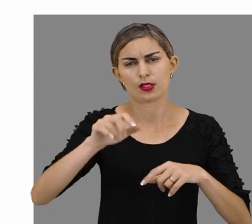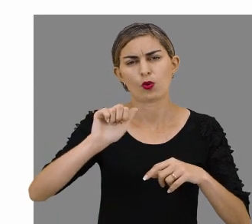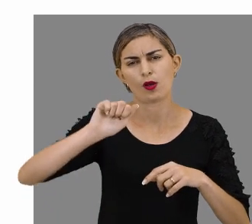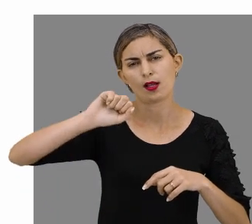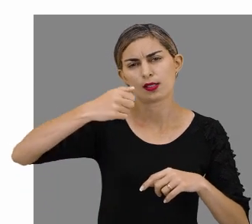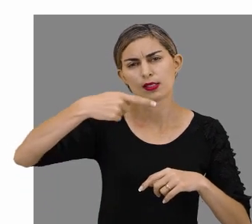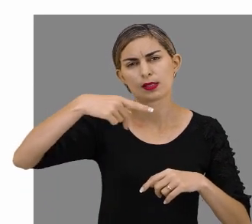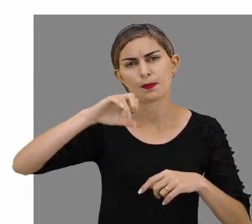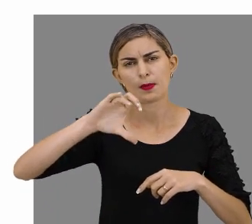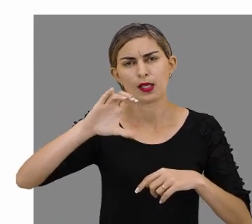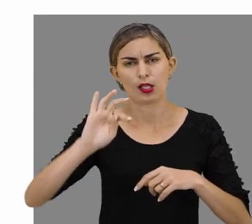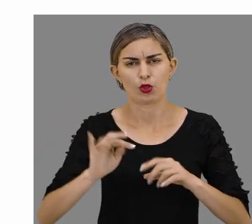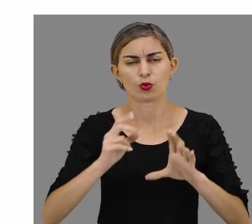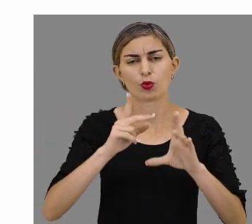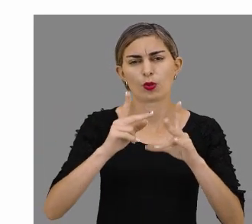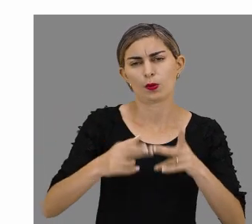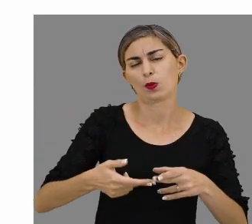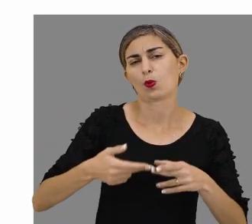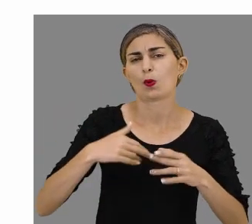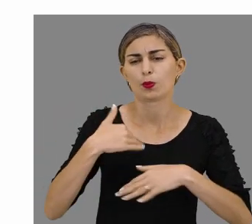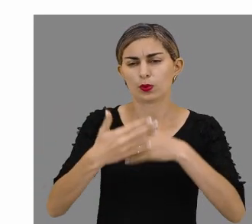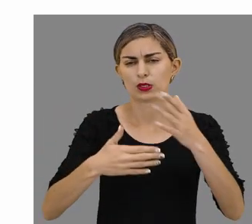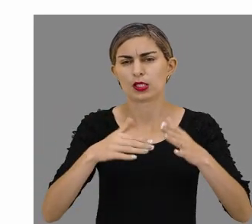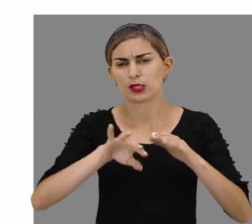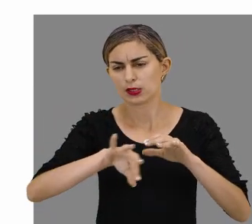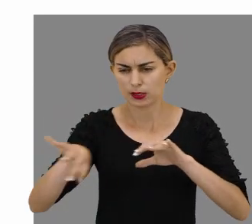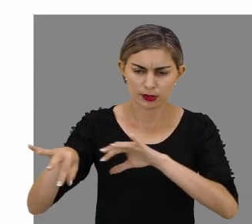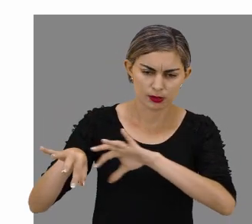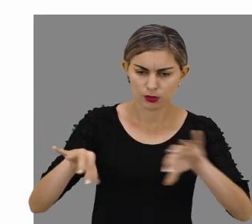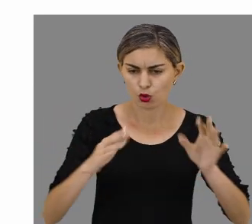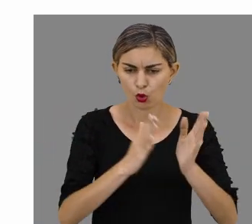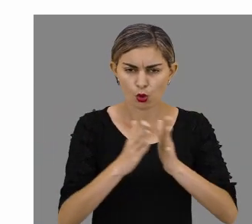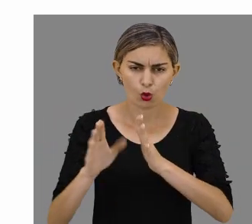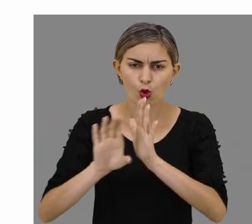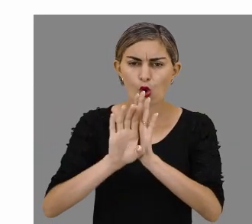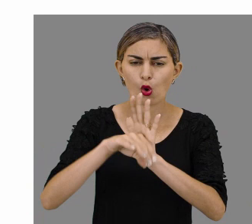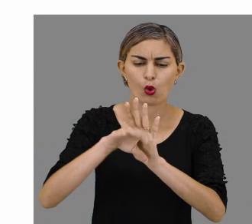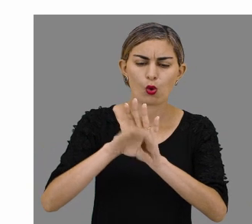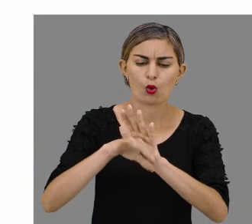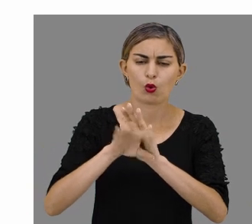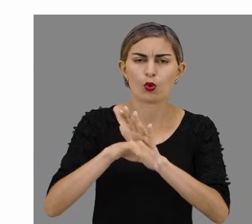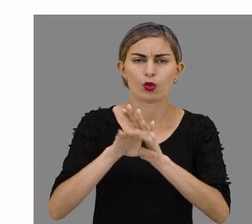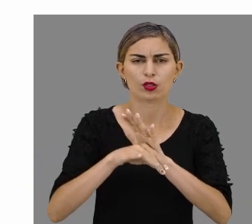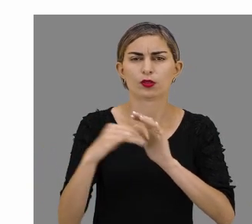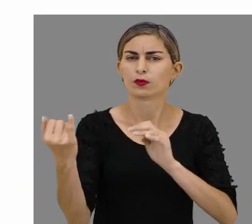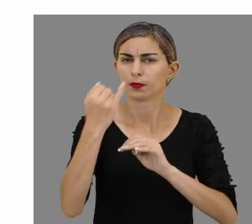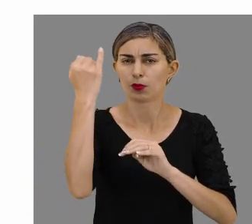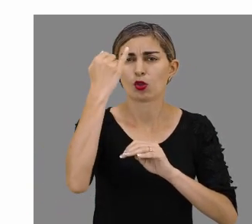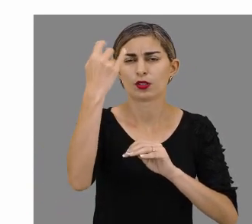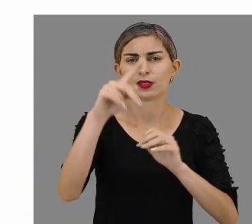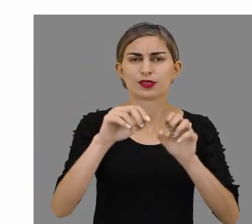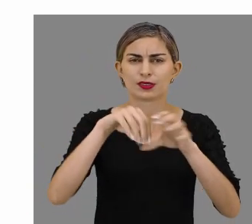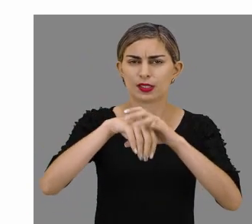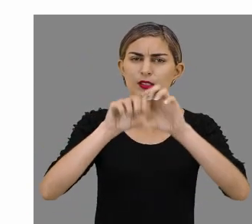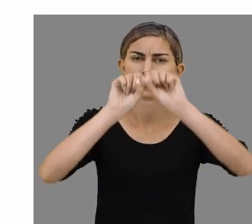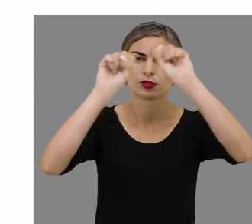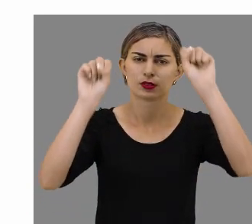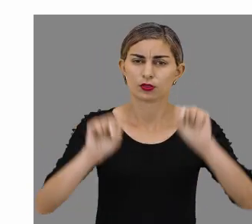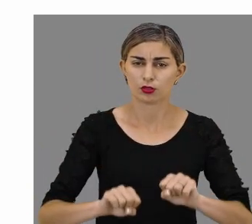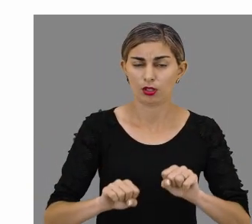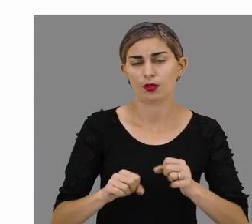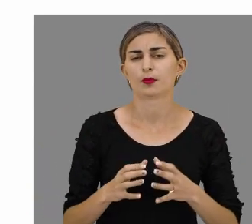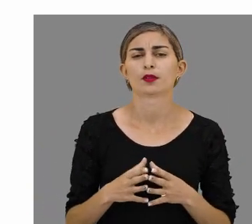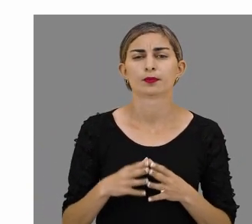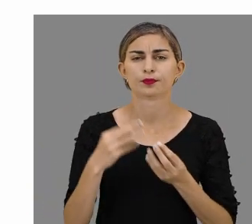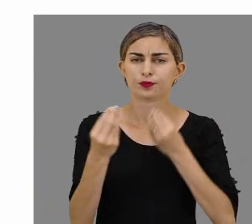a aspecto permite aos desenvolvedores de software separar e organizar o código de acordo com a importância para o sistema.